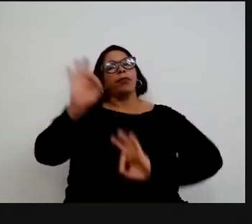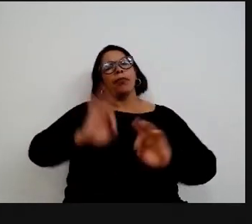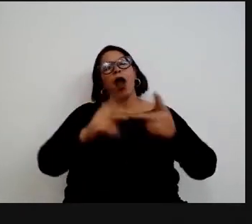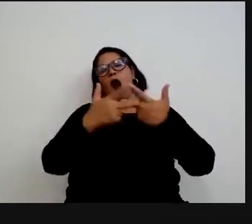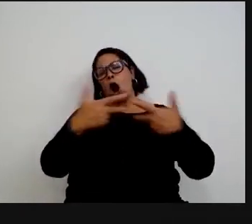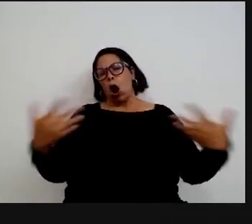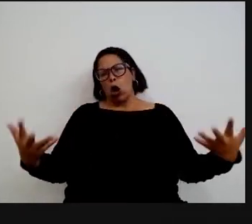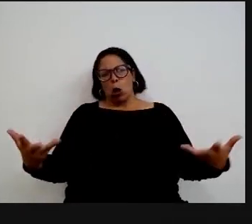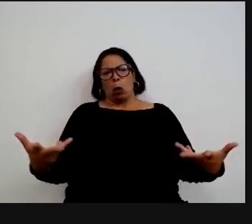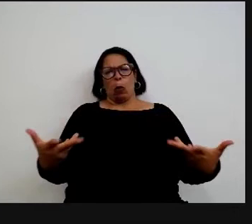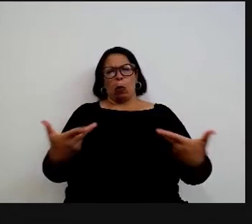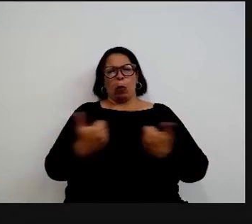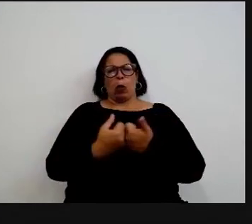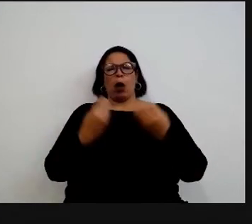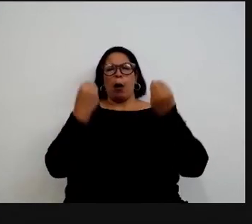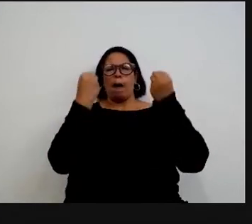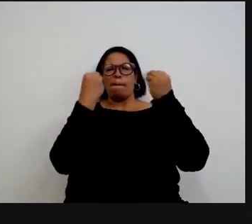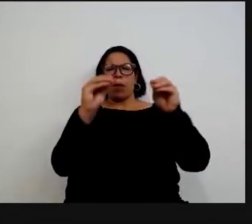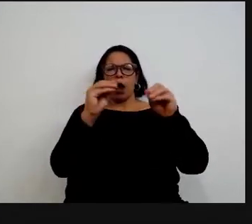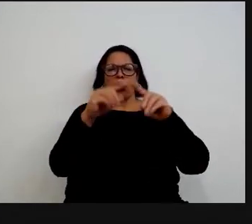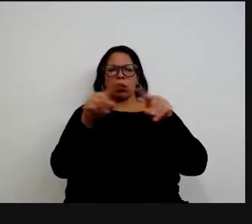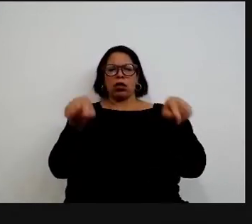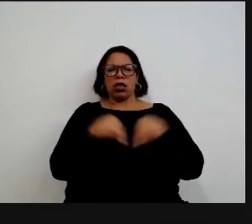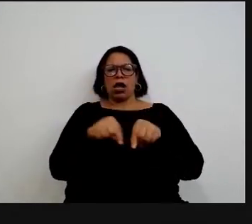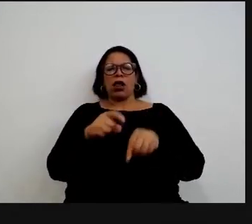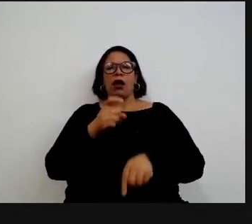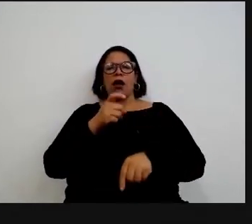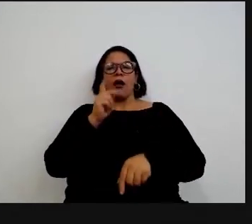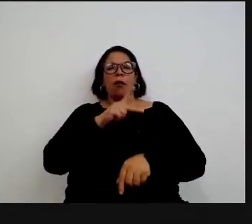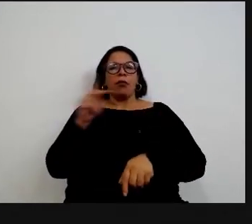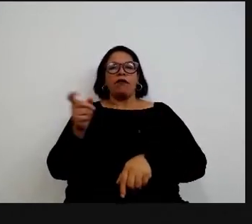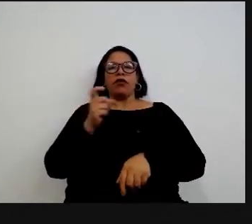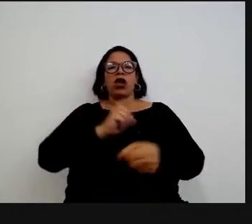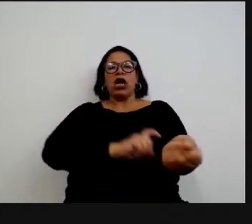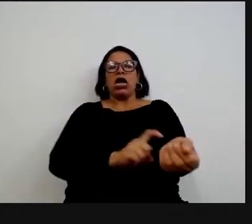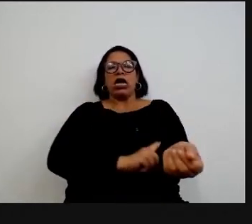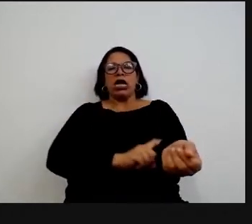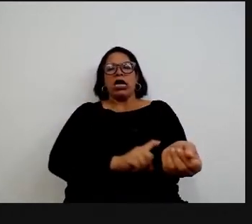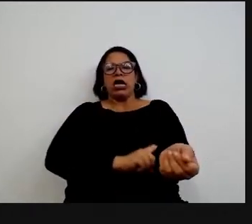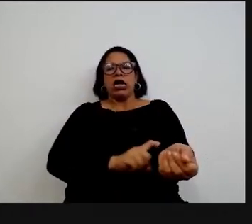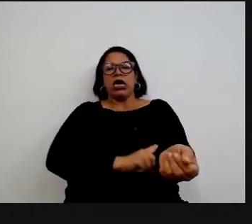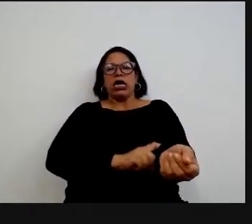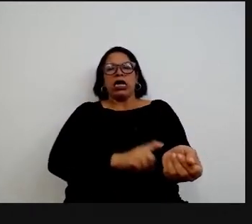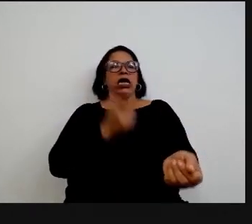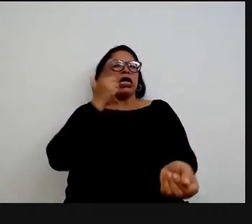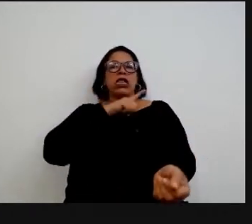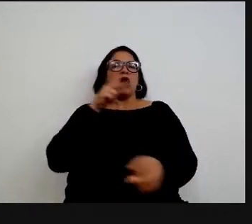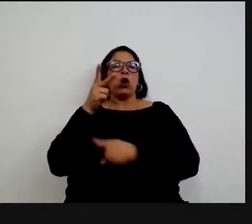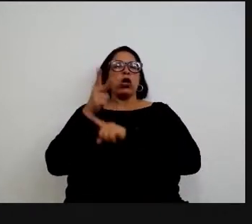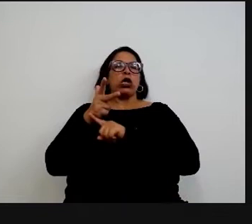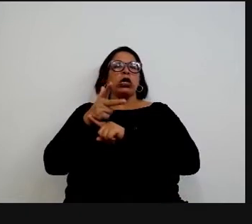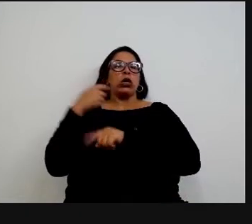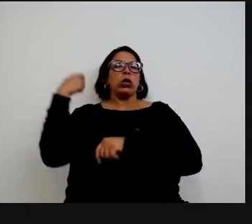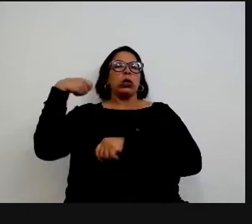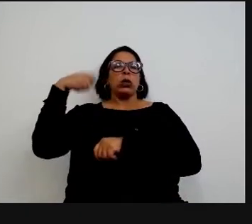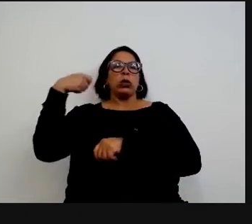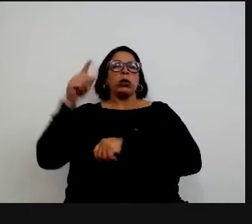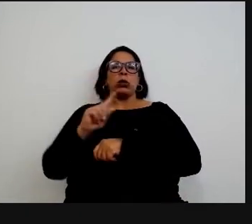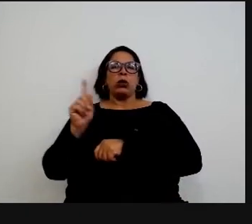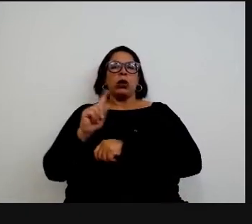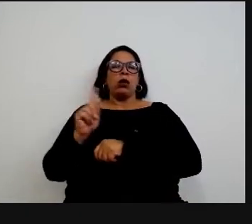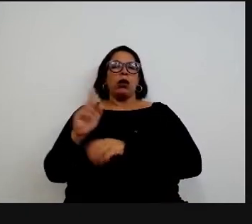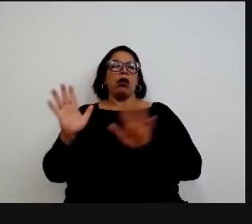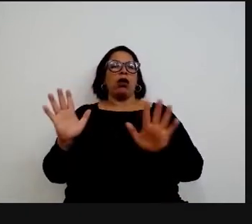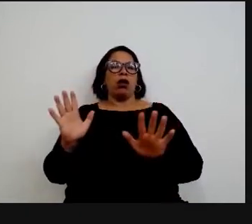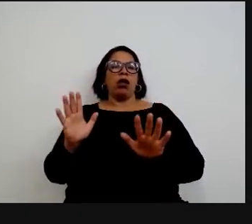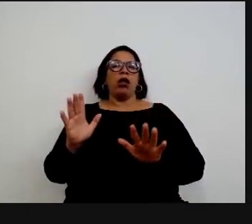perfeito, né? Colocou no estúdio, o professor gelou completamente e não... Essa experiência é recente, uma delas,